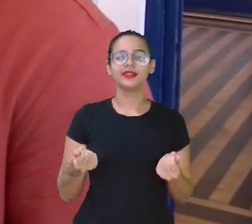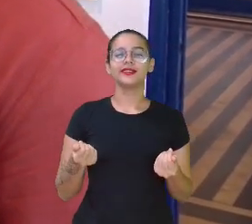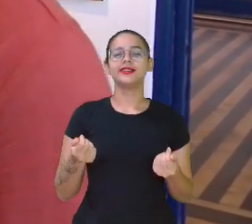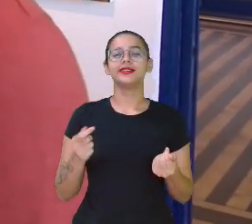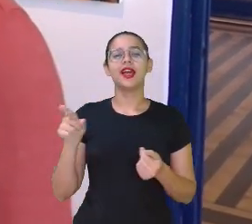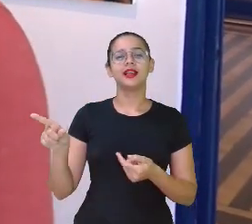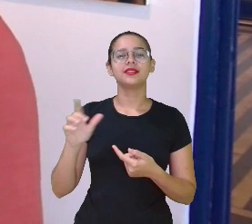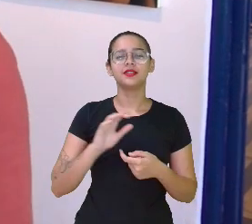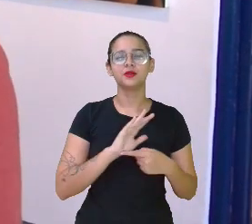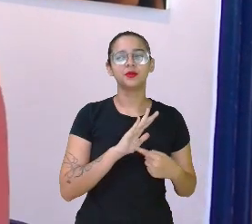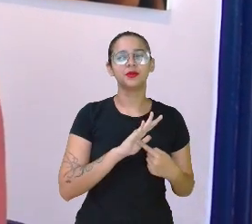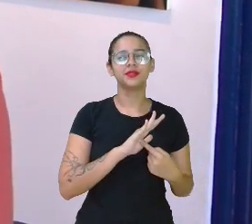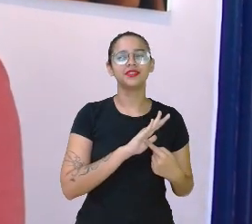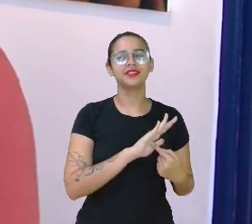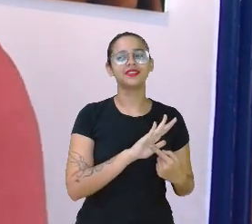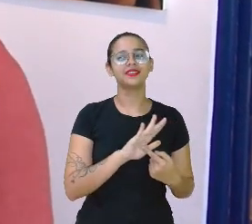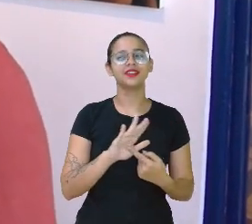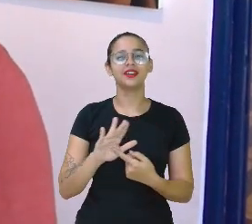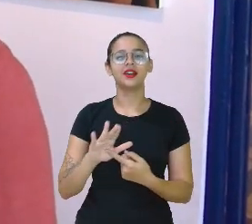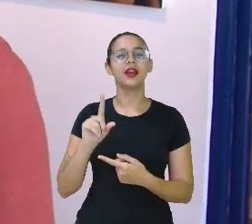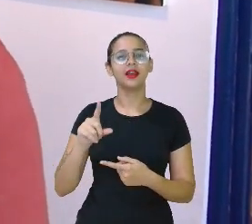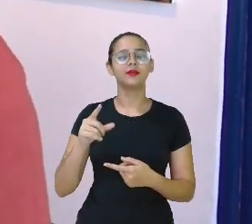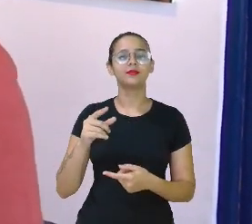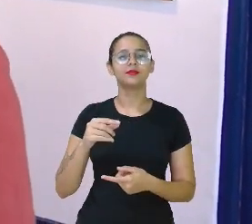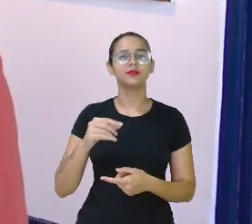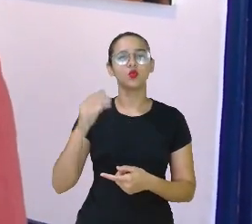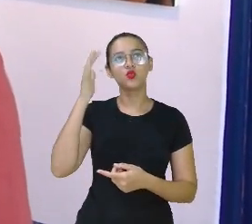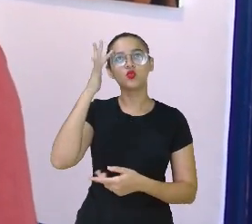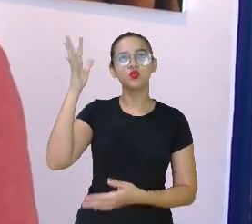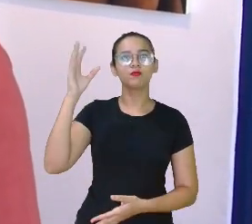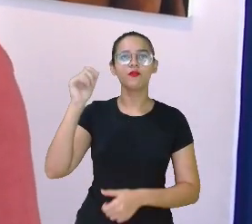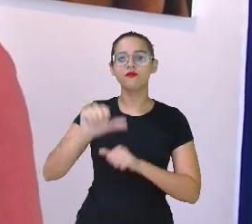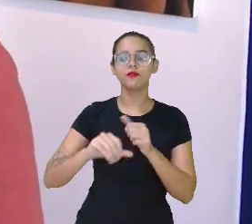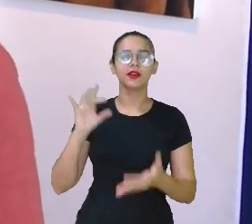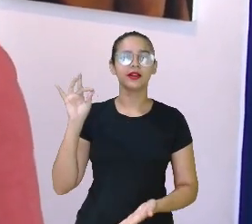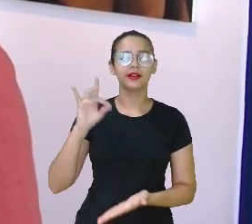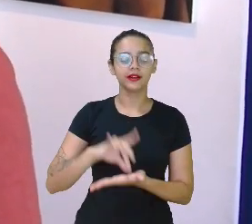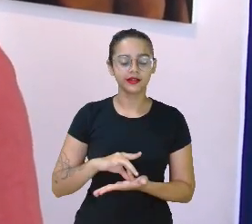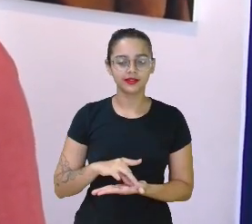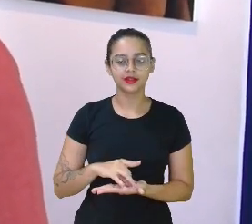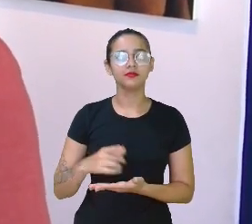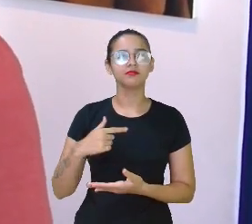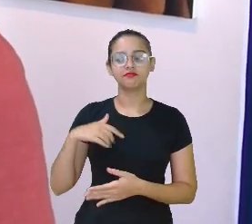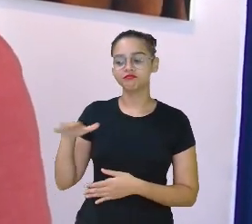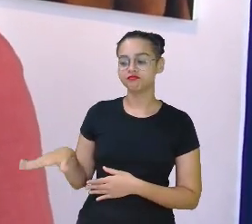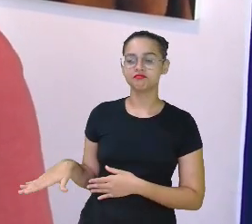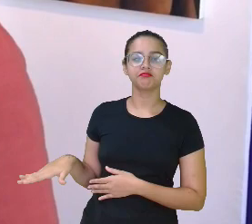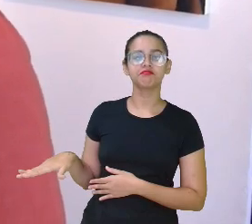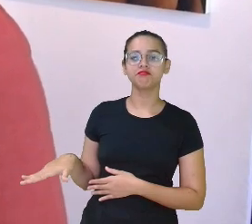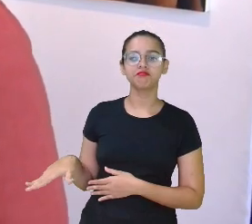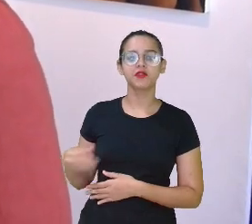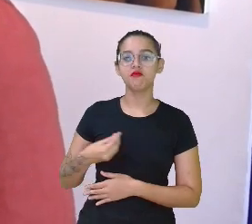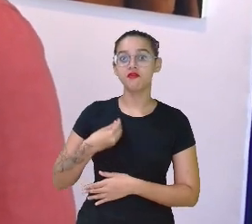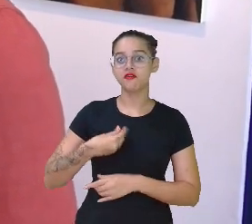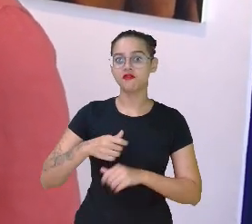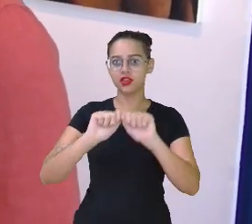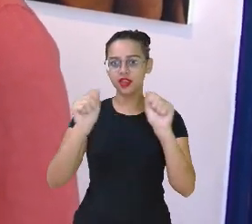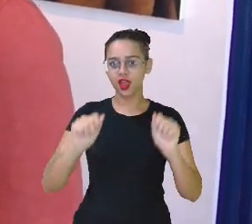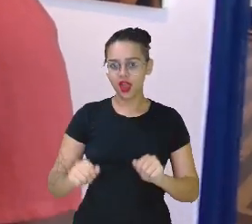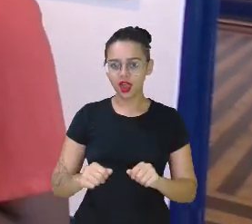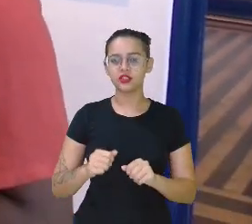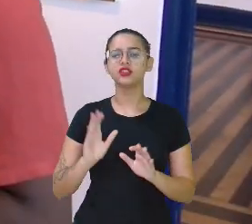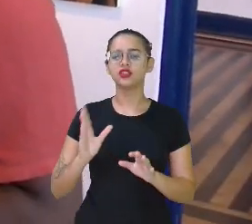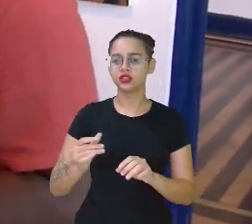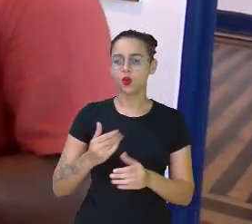Essa exposição é a realização de um grande sonho, um sonho que eu tenho desde criança, viver de arte, já vivo de arte há alguns